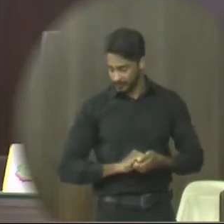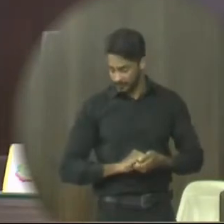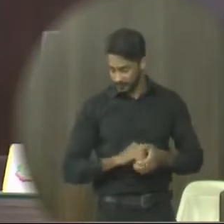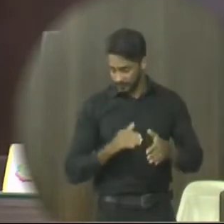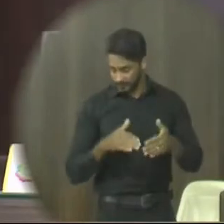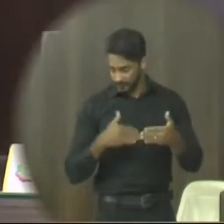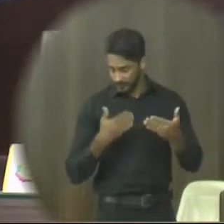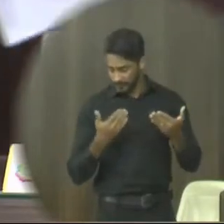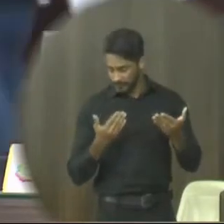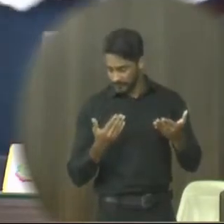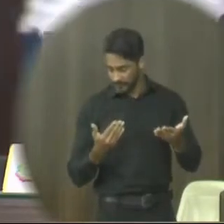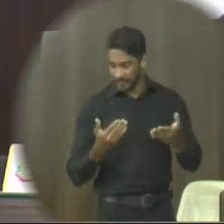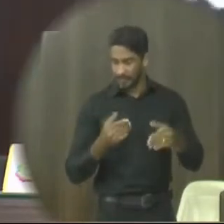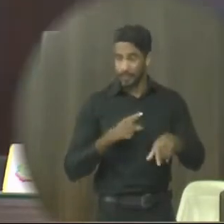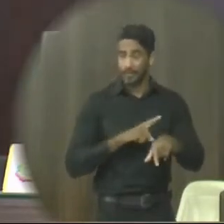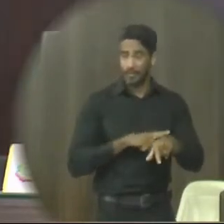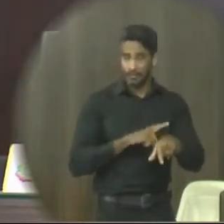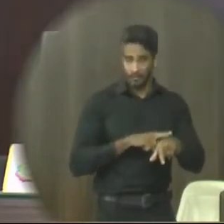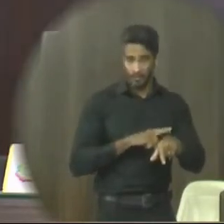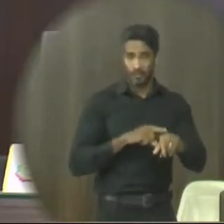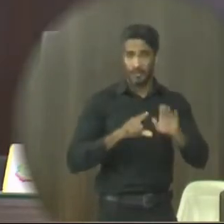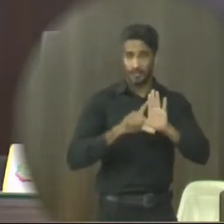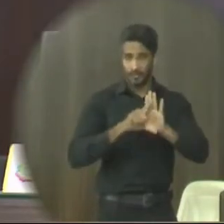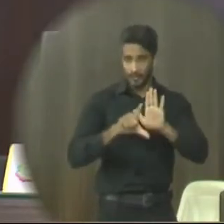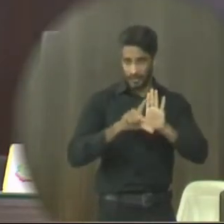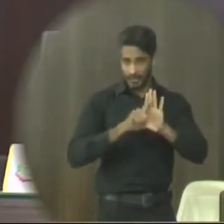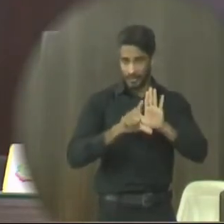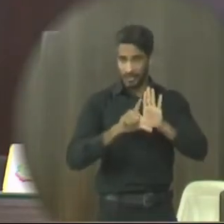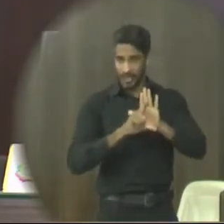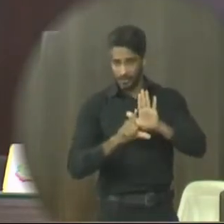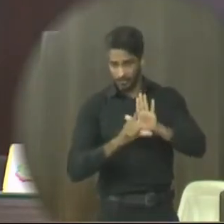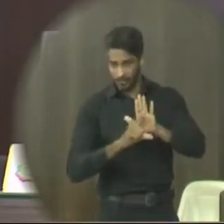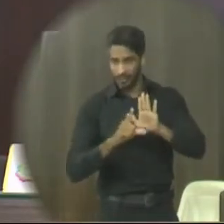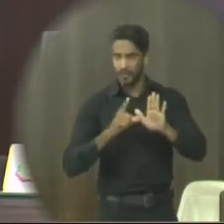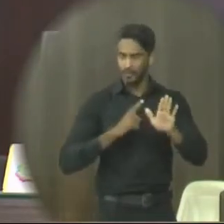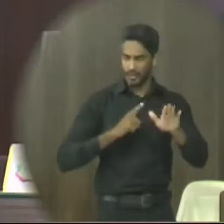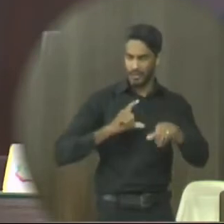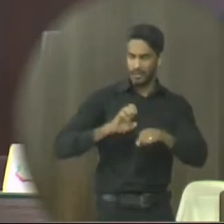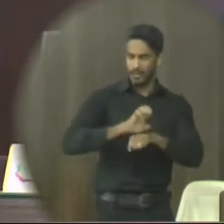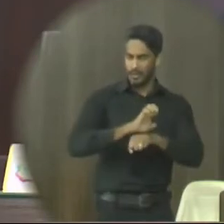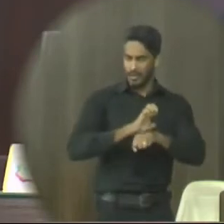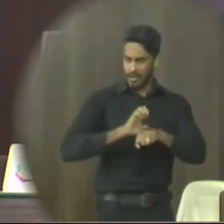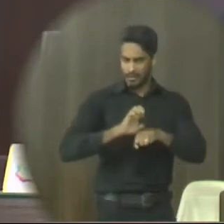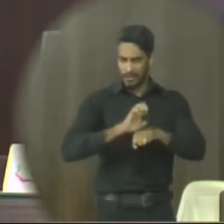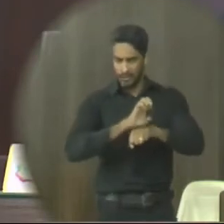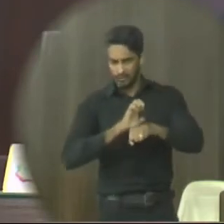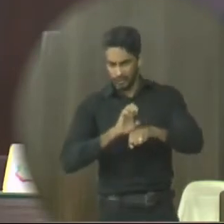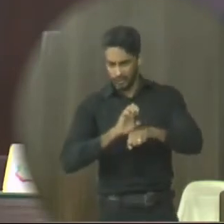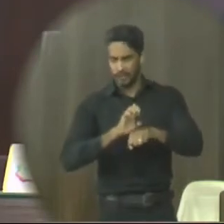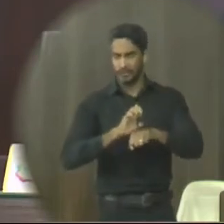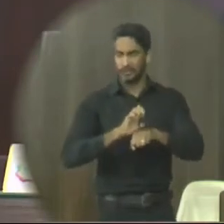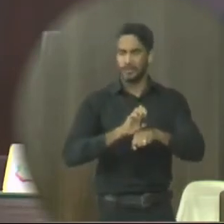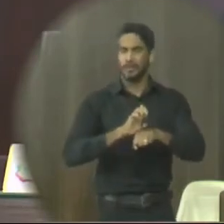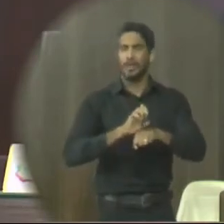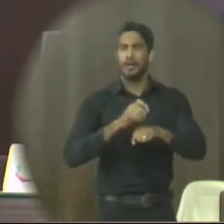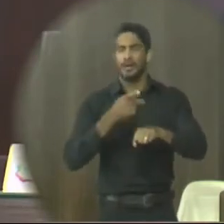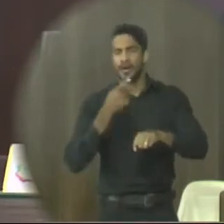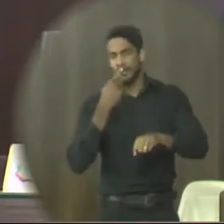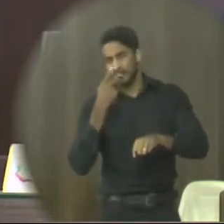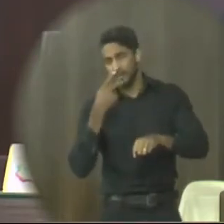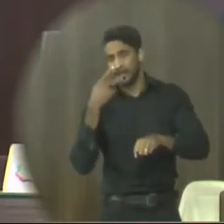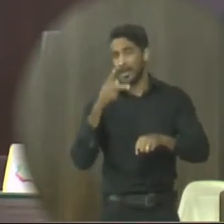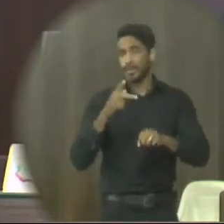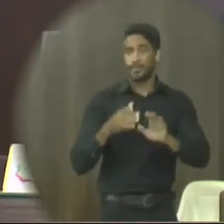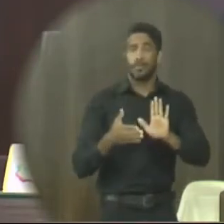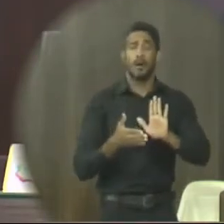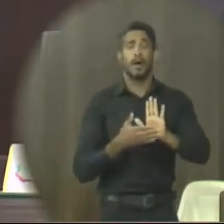Assim, no momento em que o legislador se impõe seu poder executivo, reserva semanalmente suas